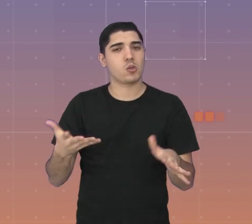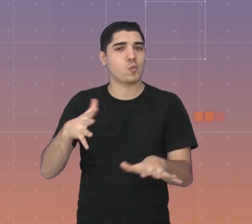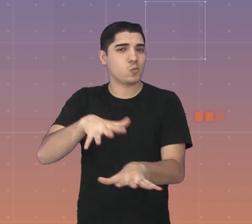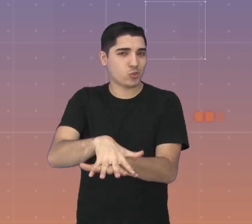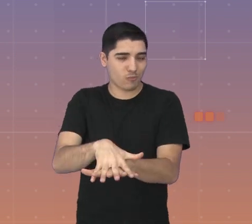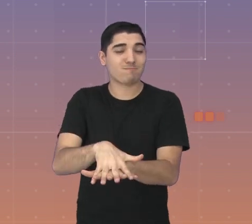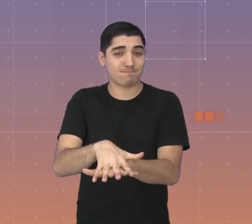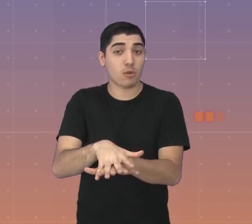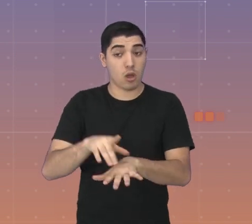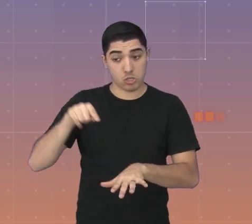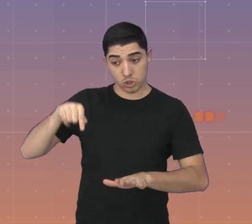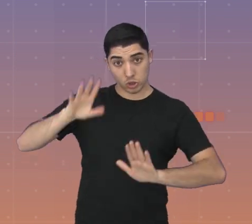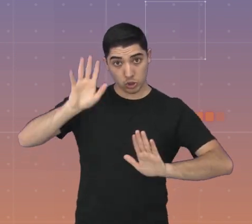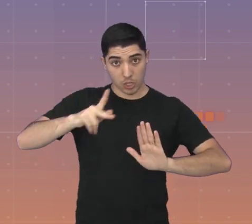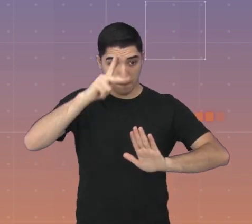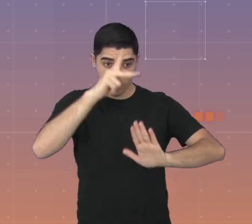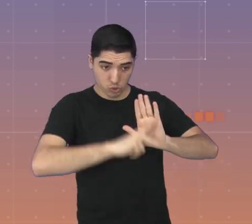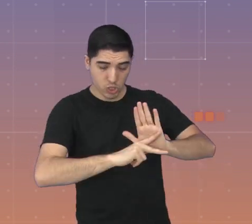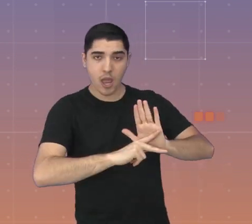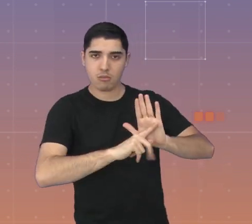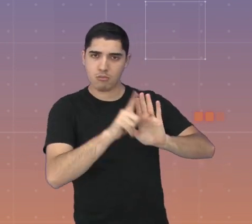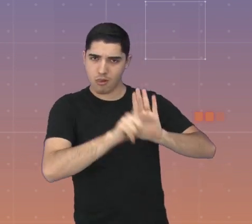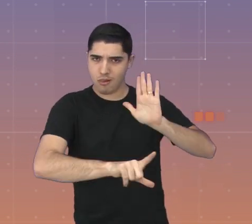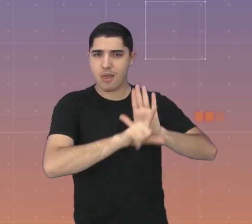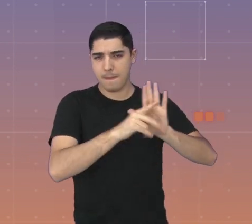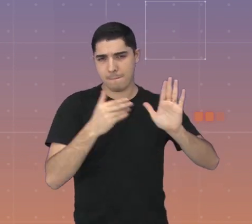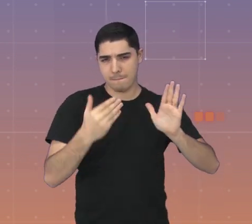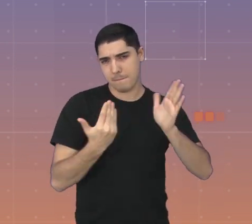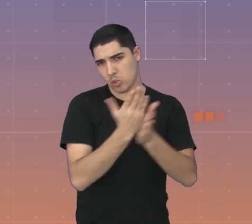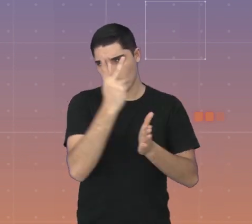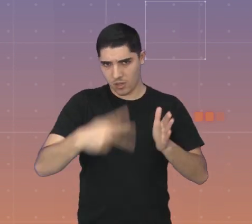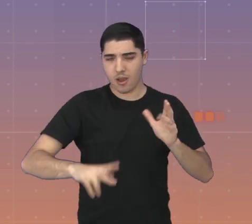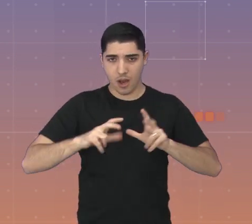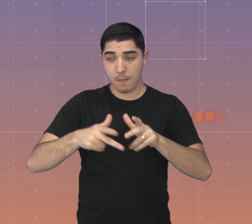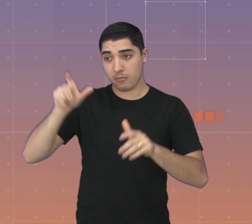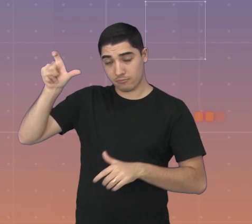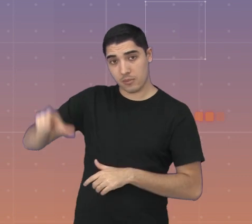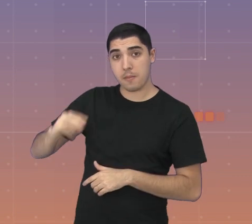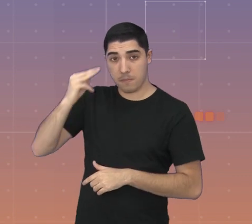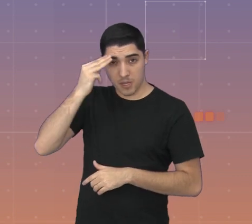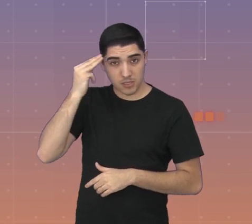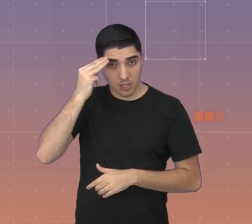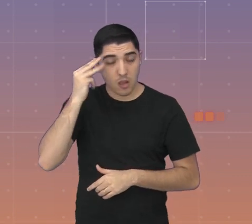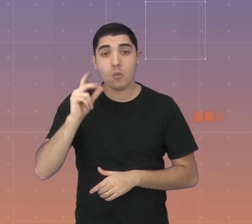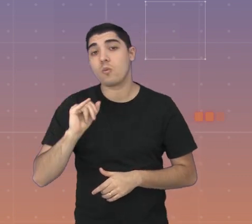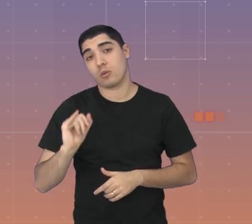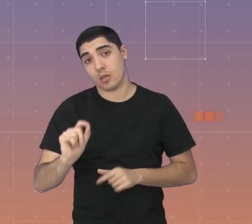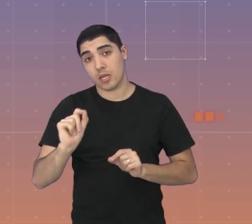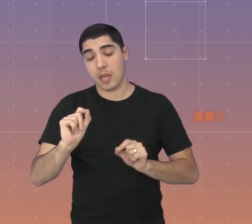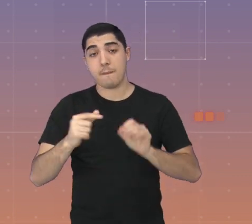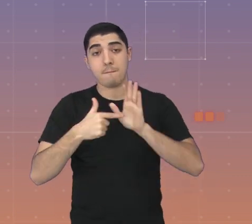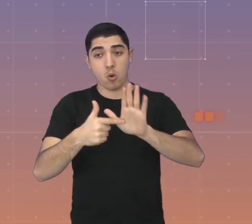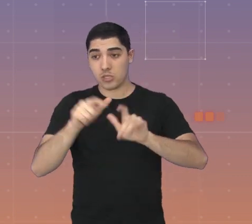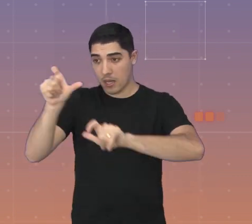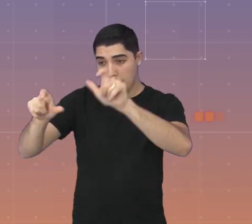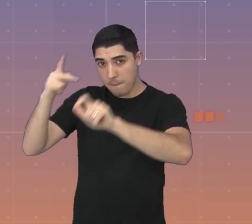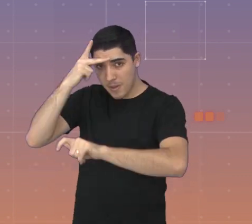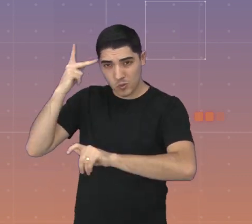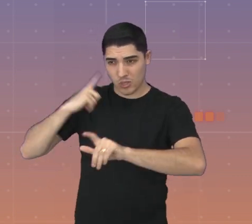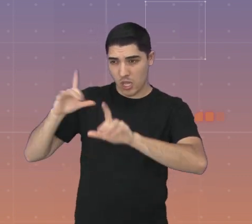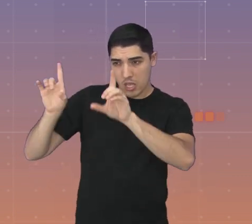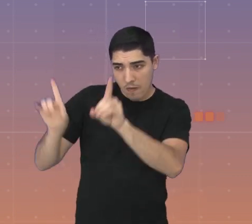de inclusão. Um projeto aprovado na Câmara, de autoria do vereador Marcelo Garcia, permitiu que pessoas